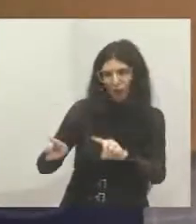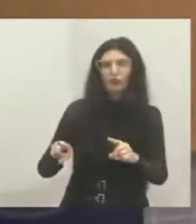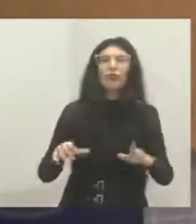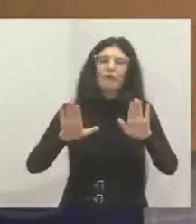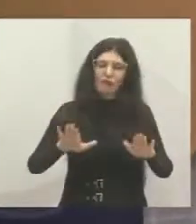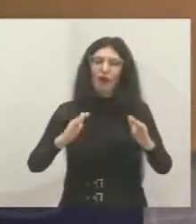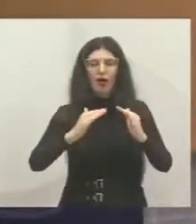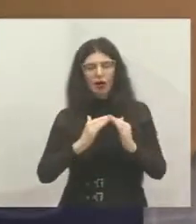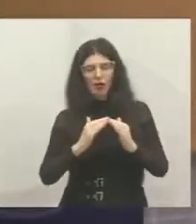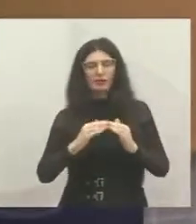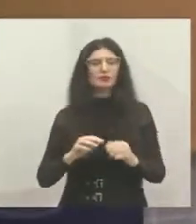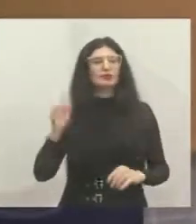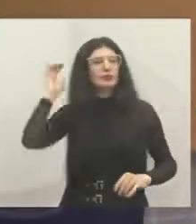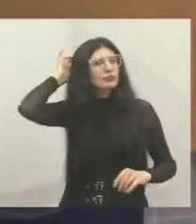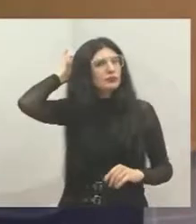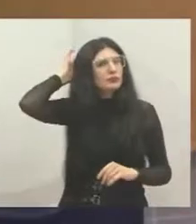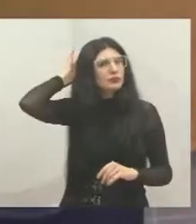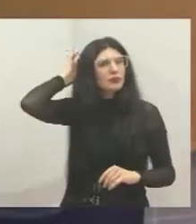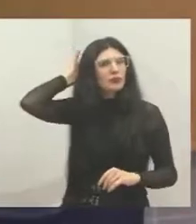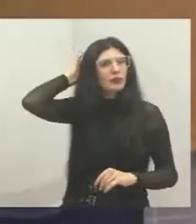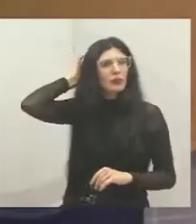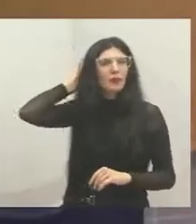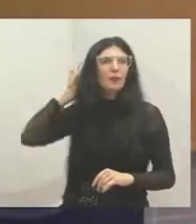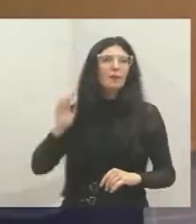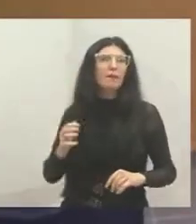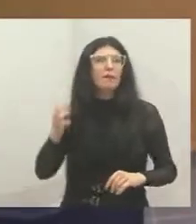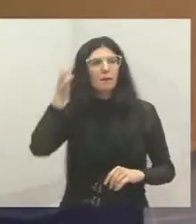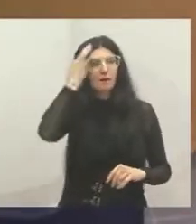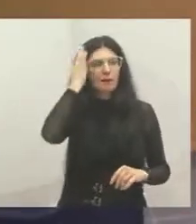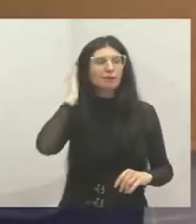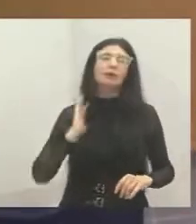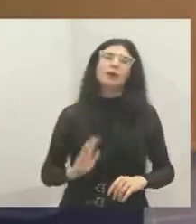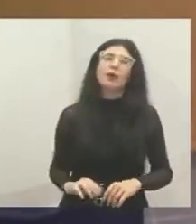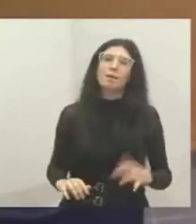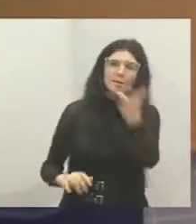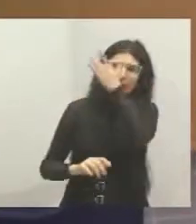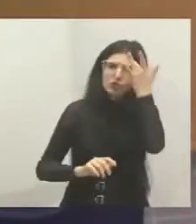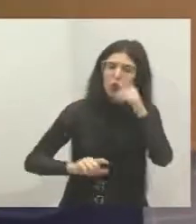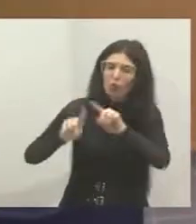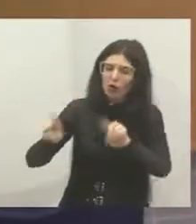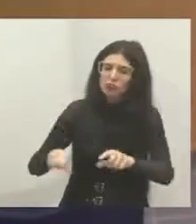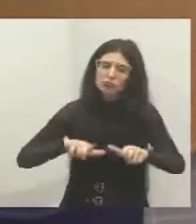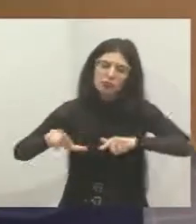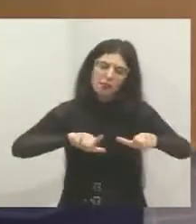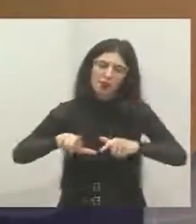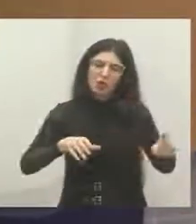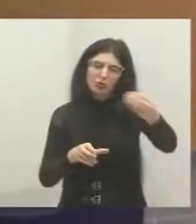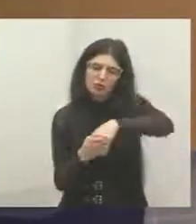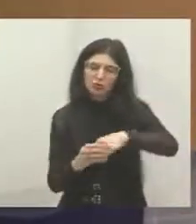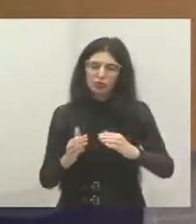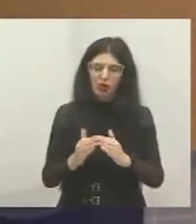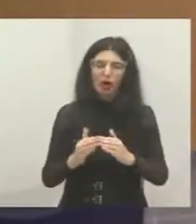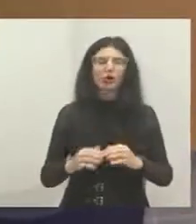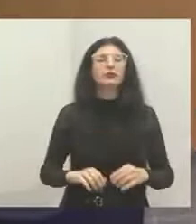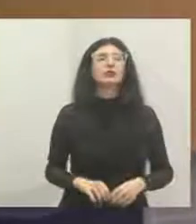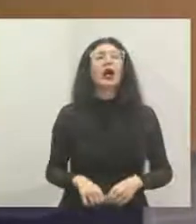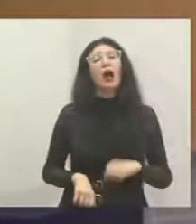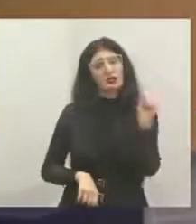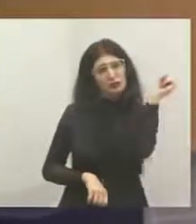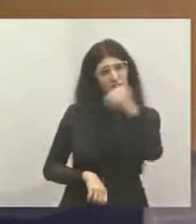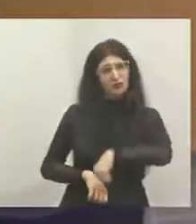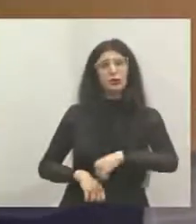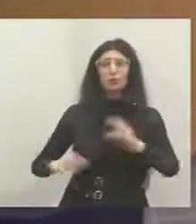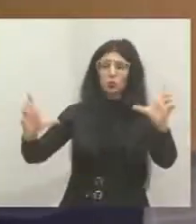redução nos seus trabalhos, trazendo mais o trabalho home office, né, e com isso houve uma redução